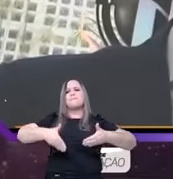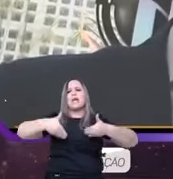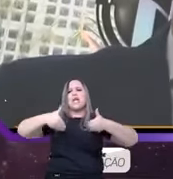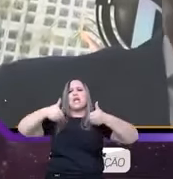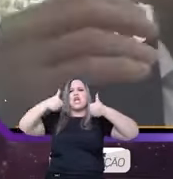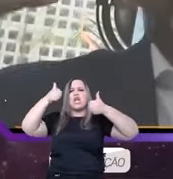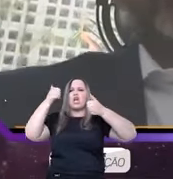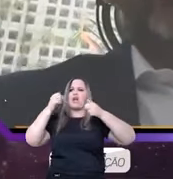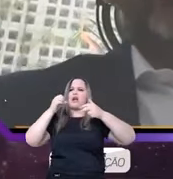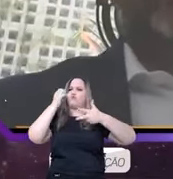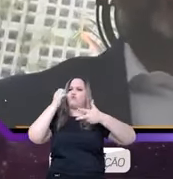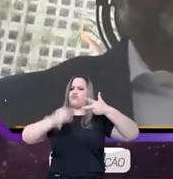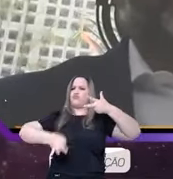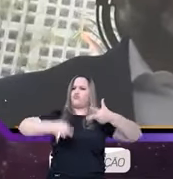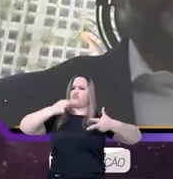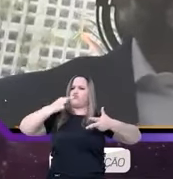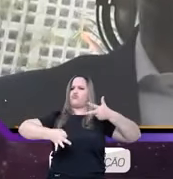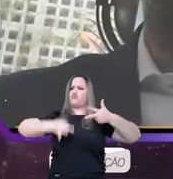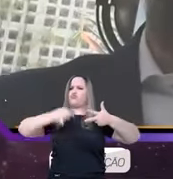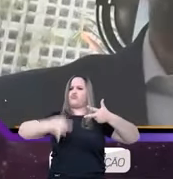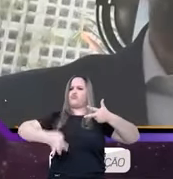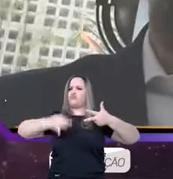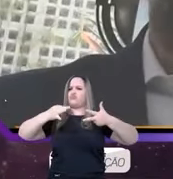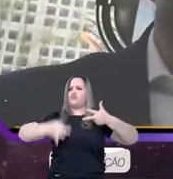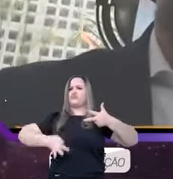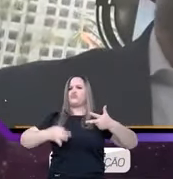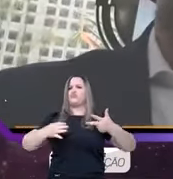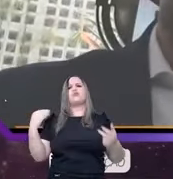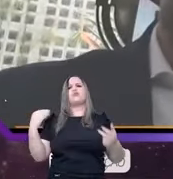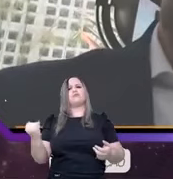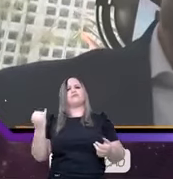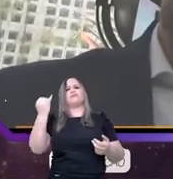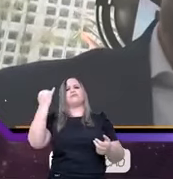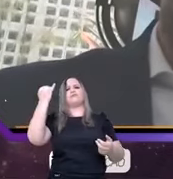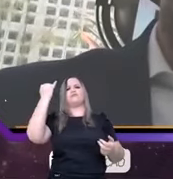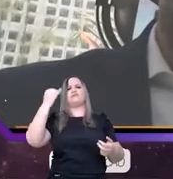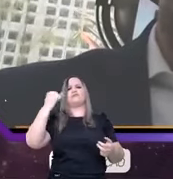prestação jurisdicional, seja a solução de conflitos,